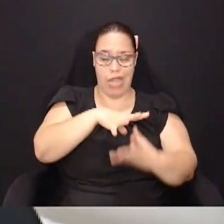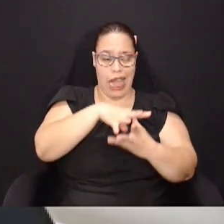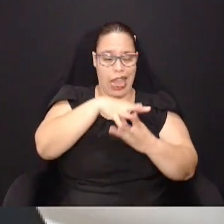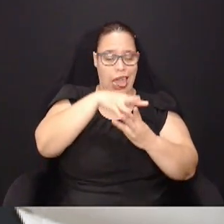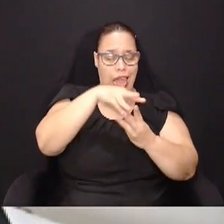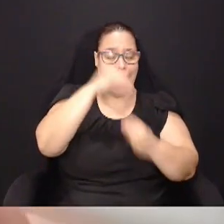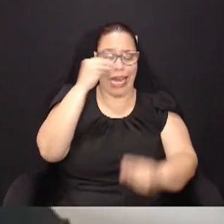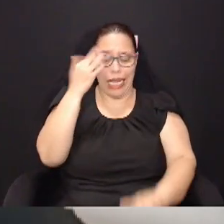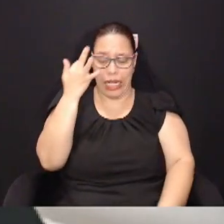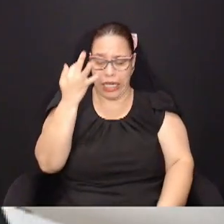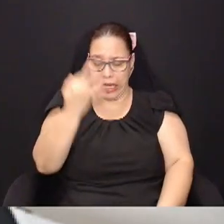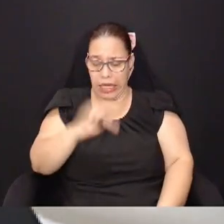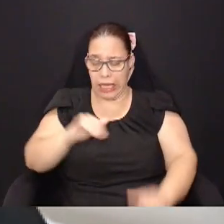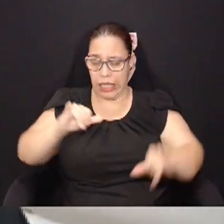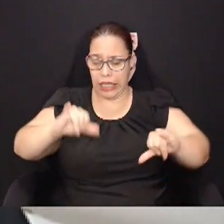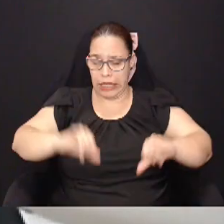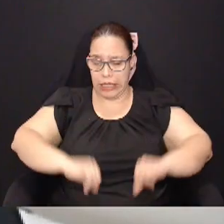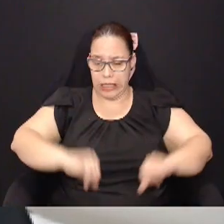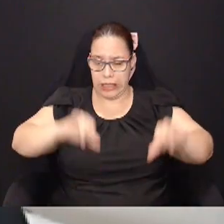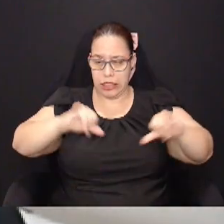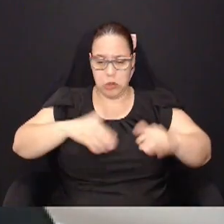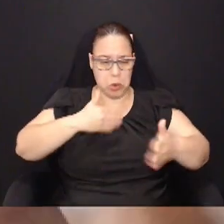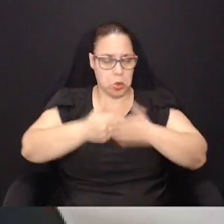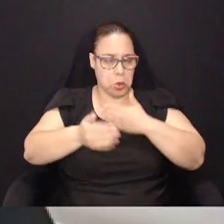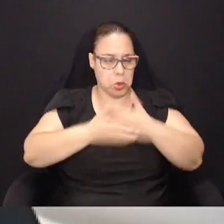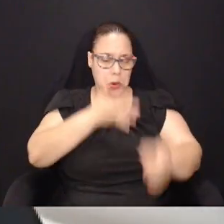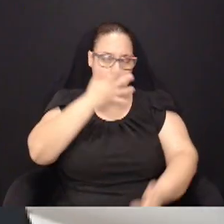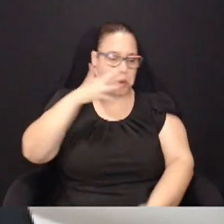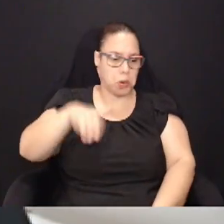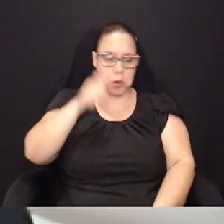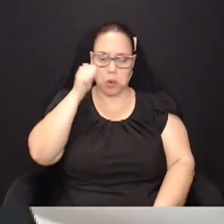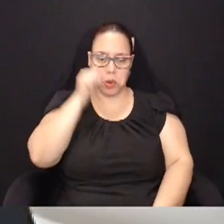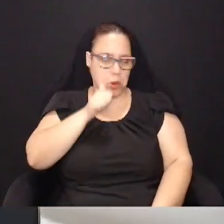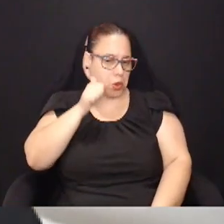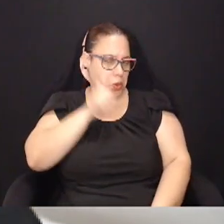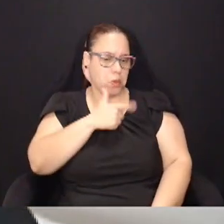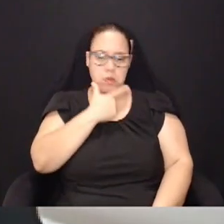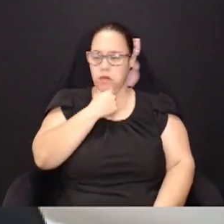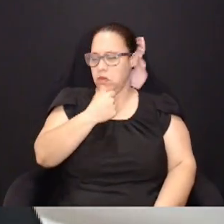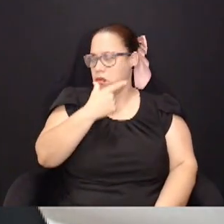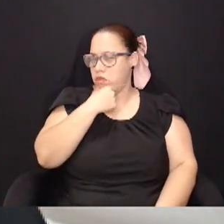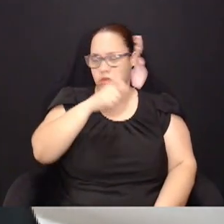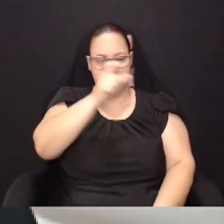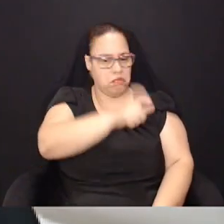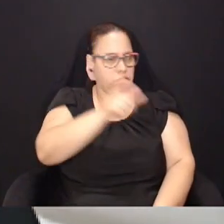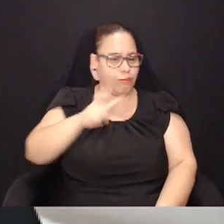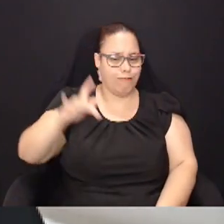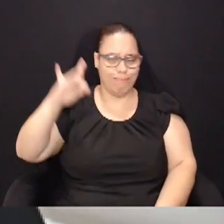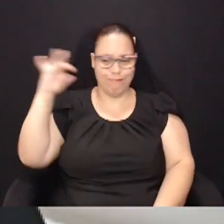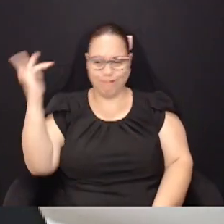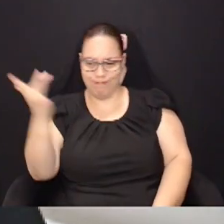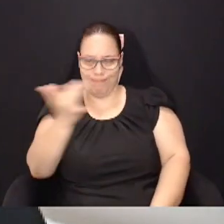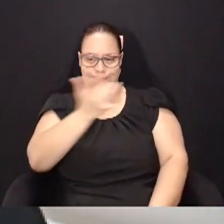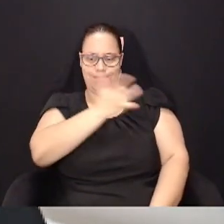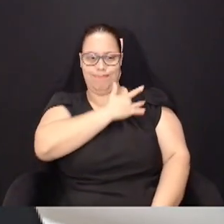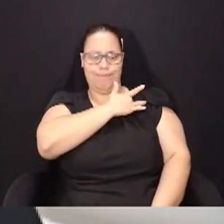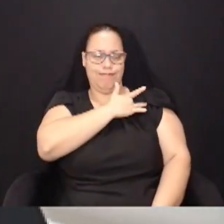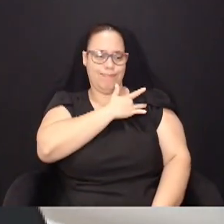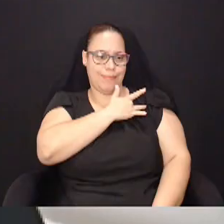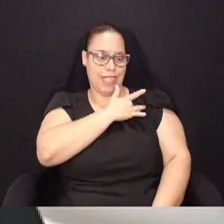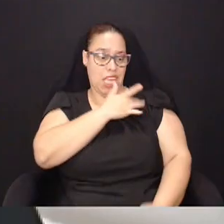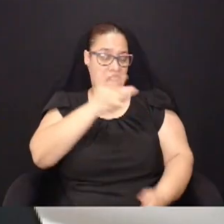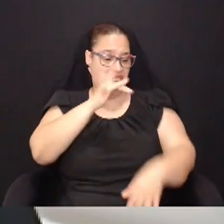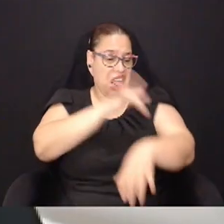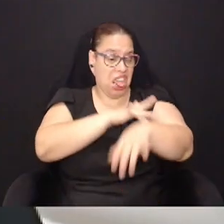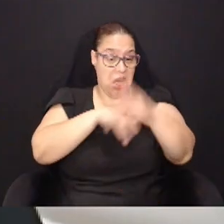qualquer criança, qualquer mulher, qualquer homem, qualquer pessoa que é tocada sem permissão,